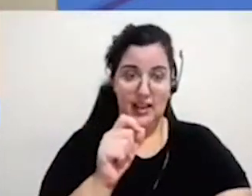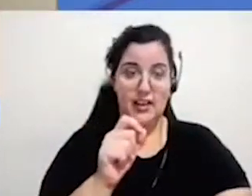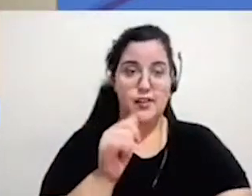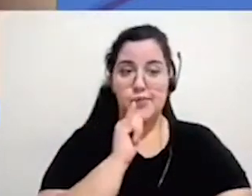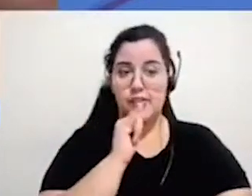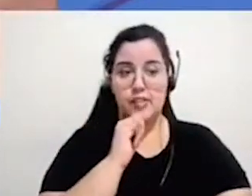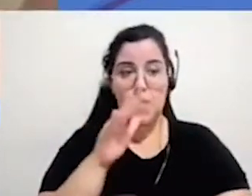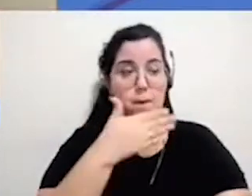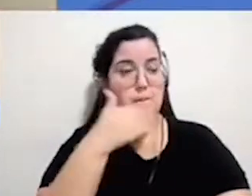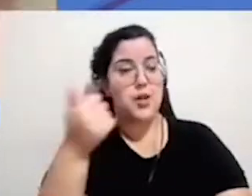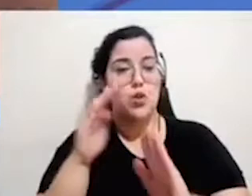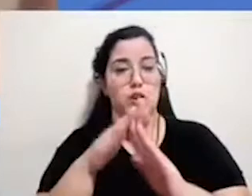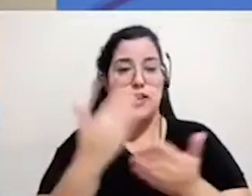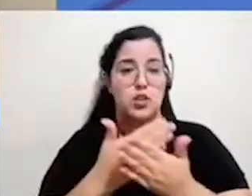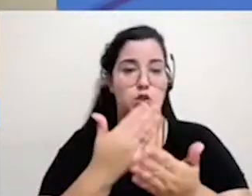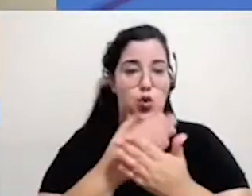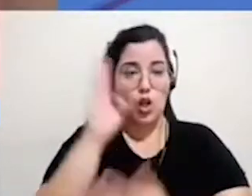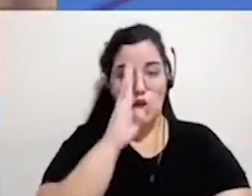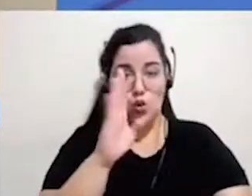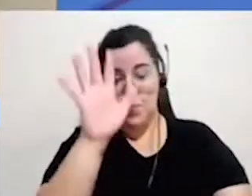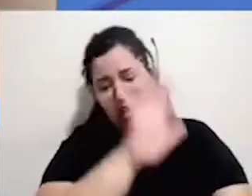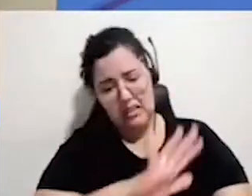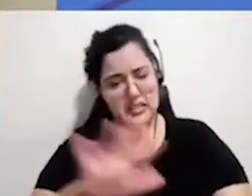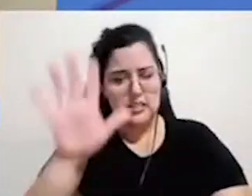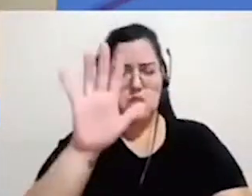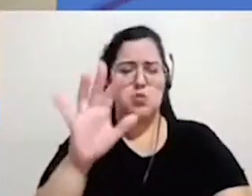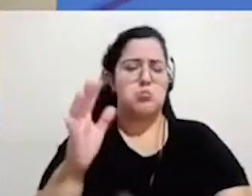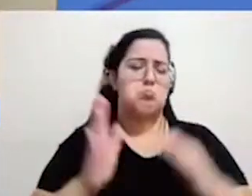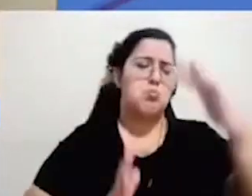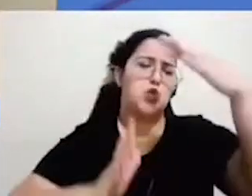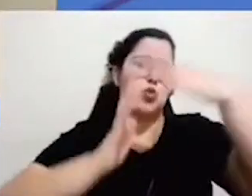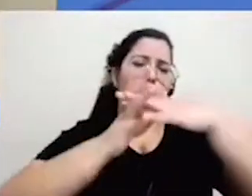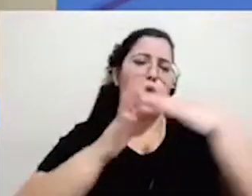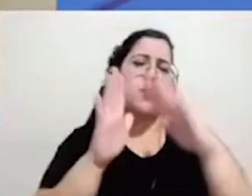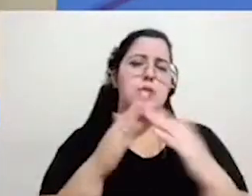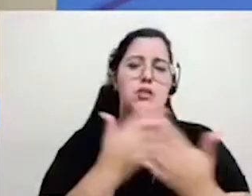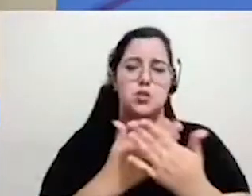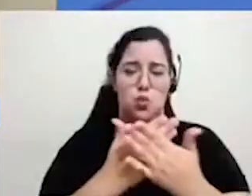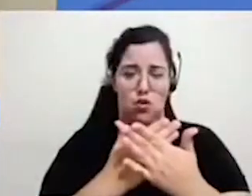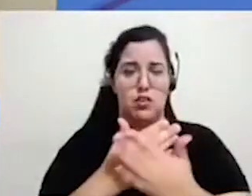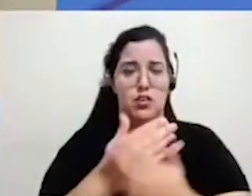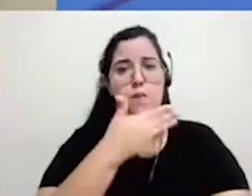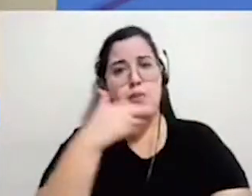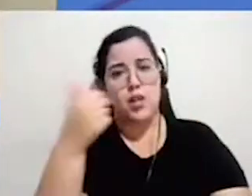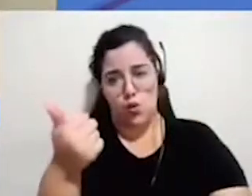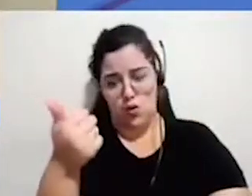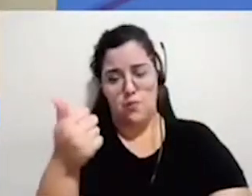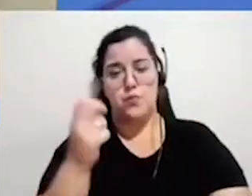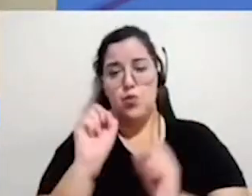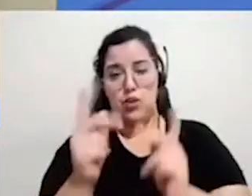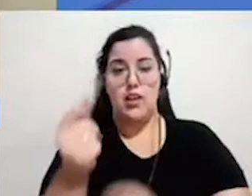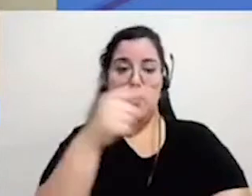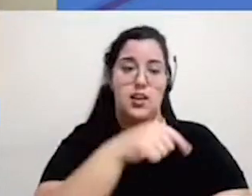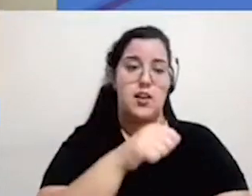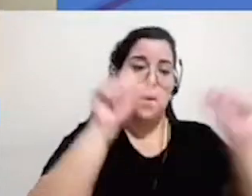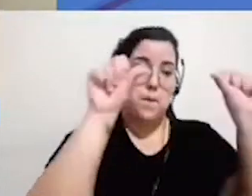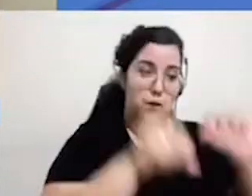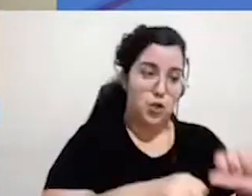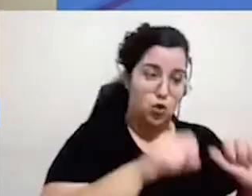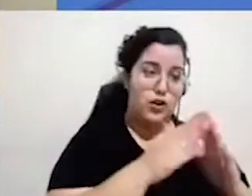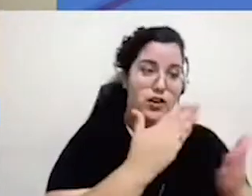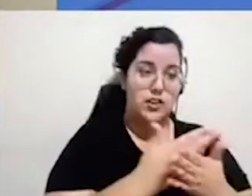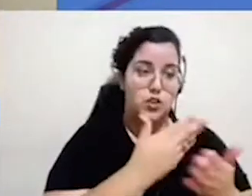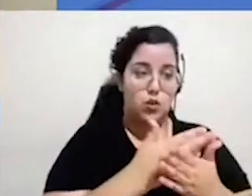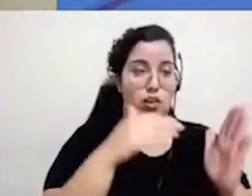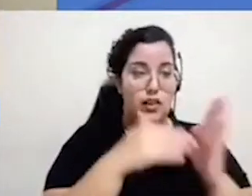Brasil, privada, aquela top e tal. Ela é 10. A pior escola do país só pode ser 9. Ela não pode